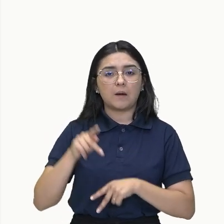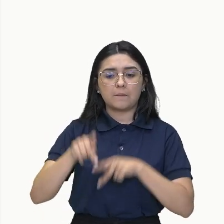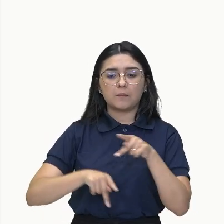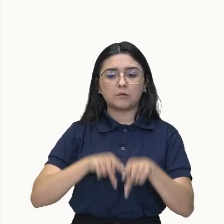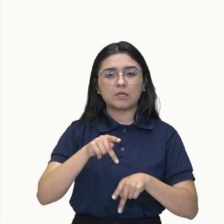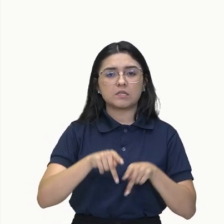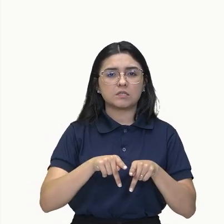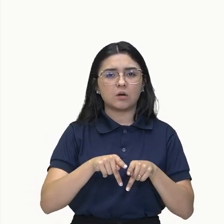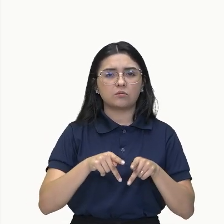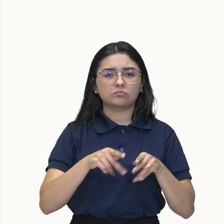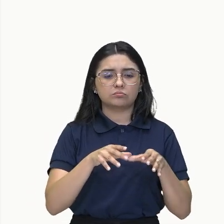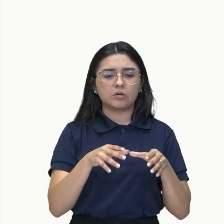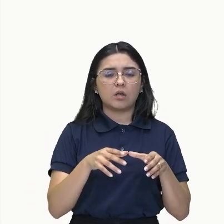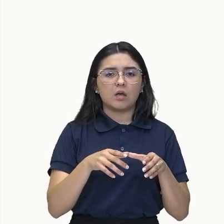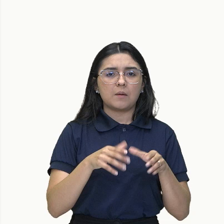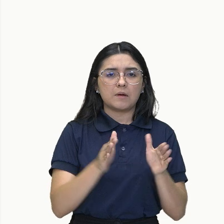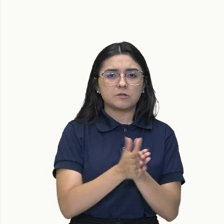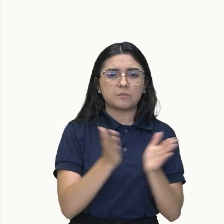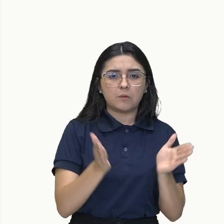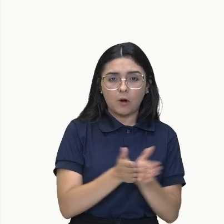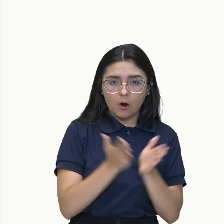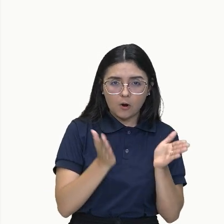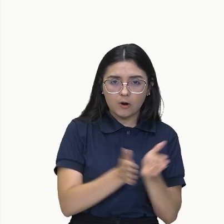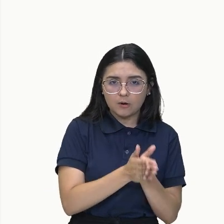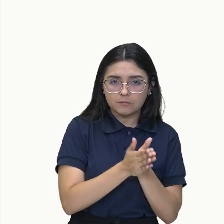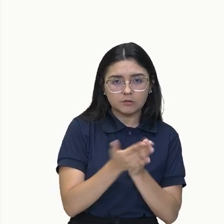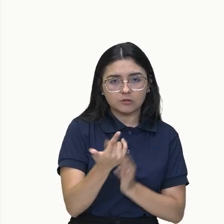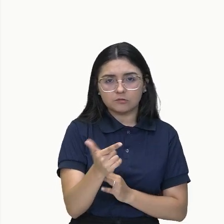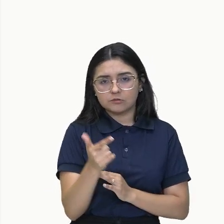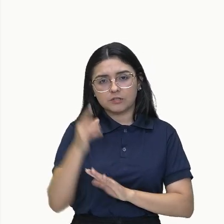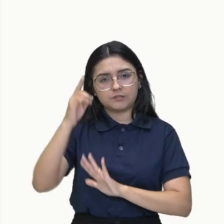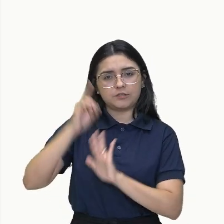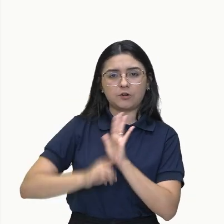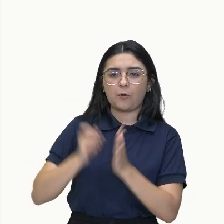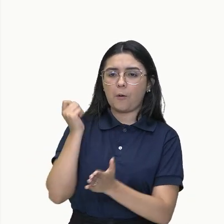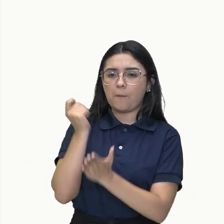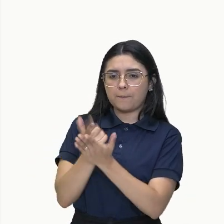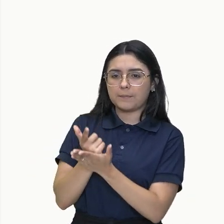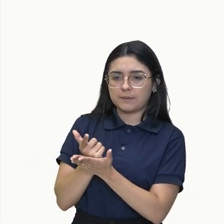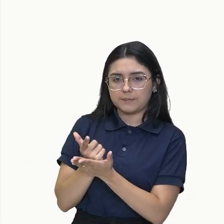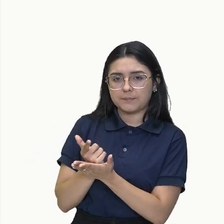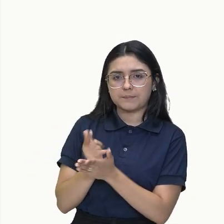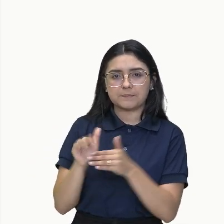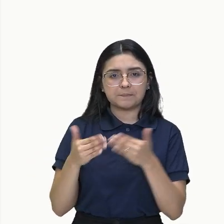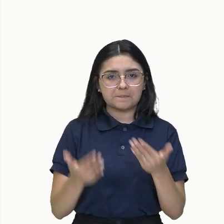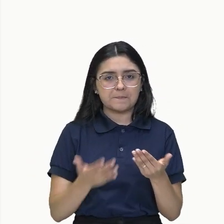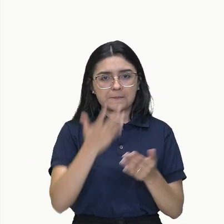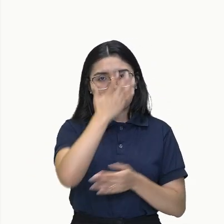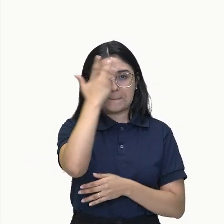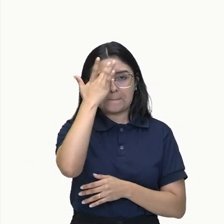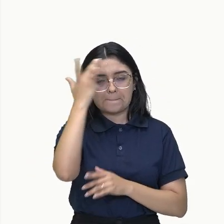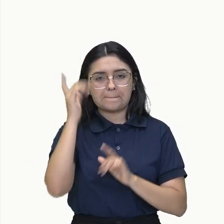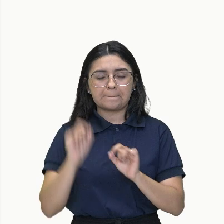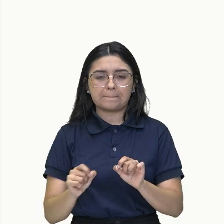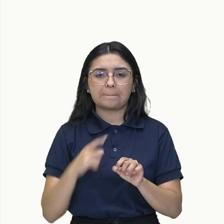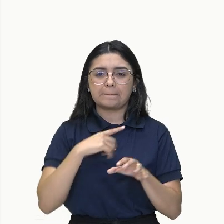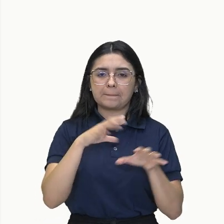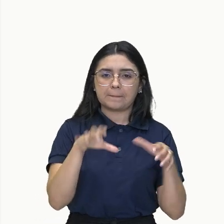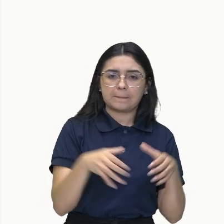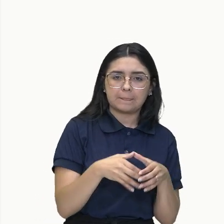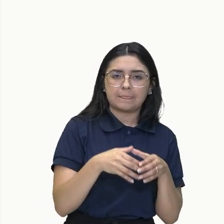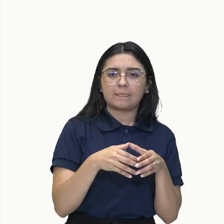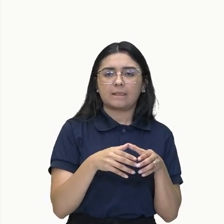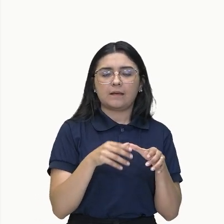pobre não tivesse direito a essa terra. Com isso, pessoas com condições financeiras inferiores, como